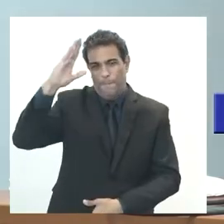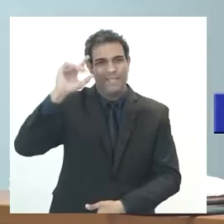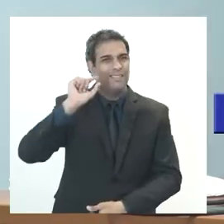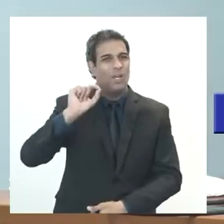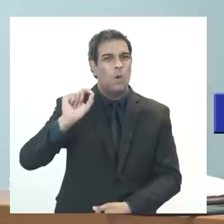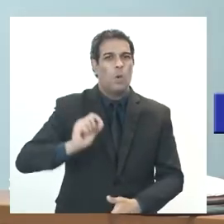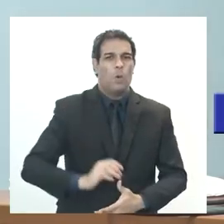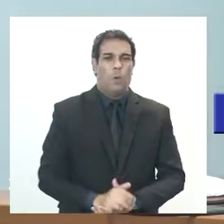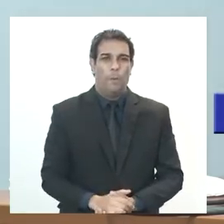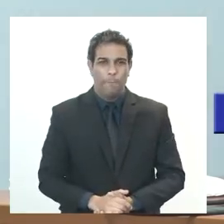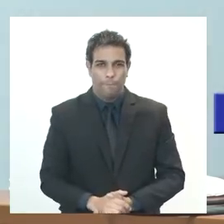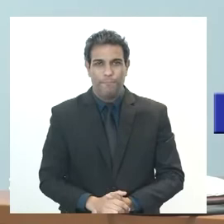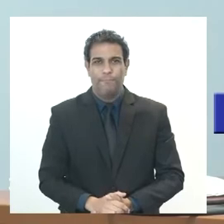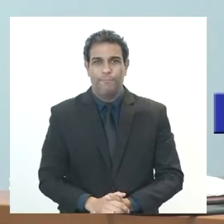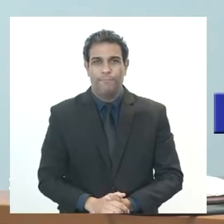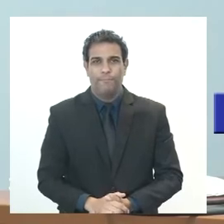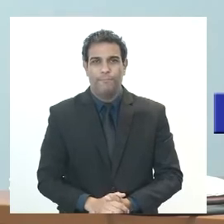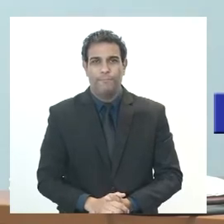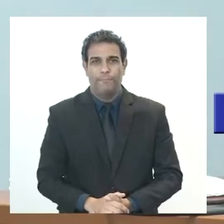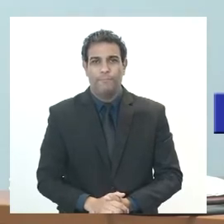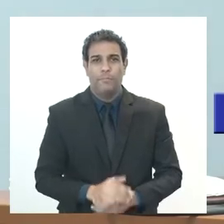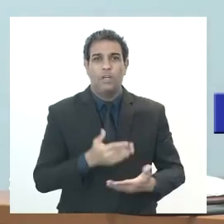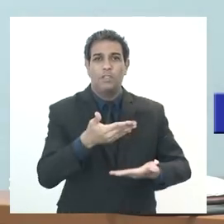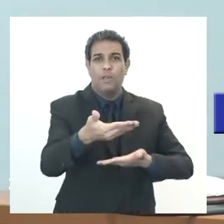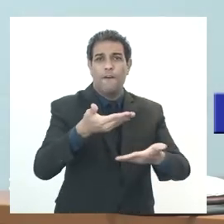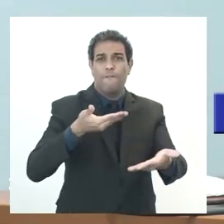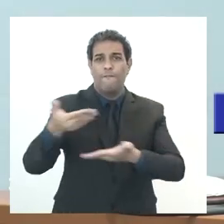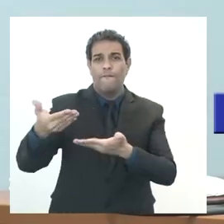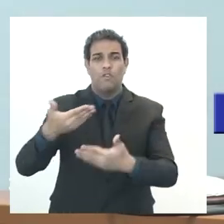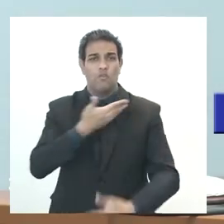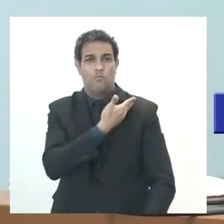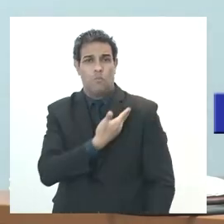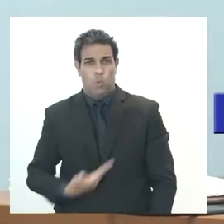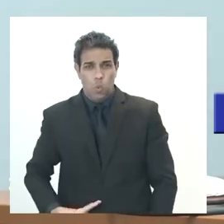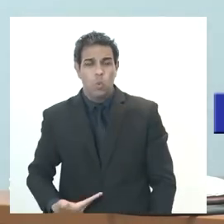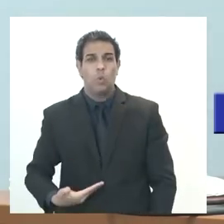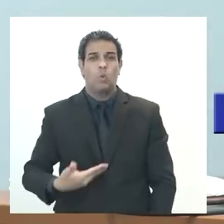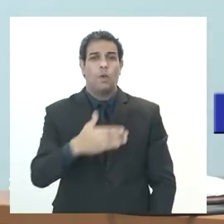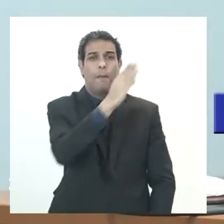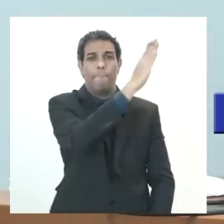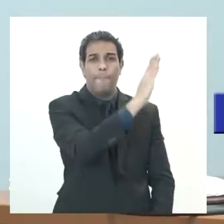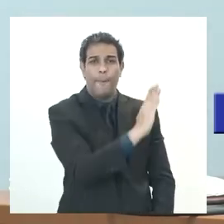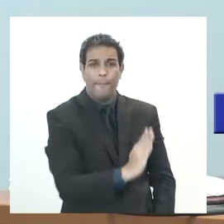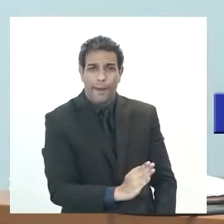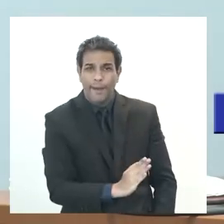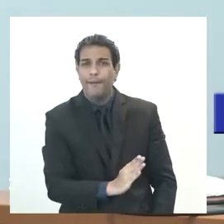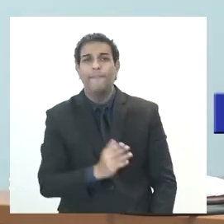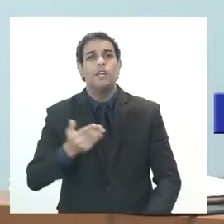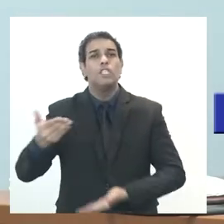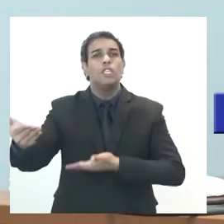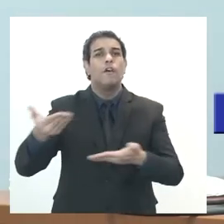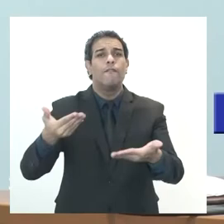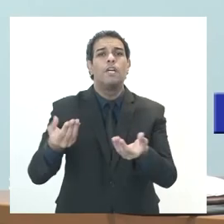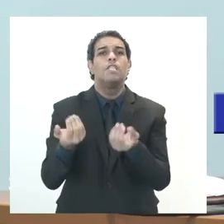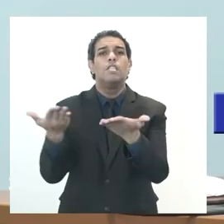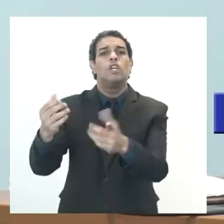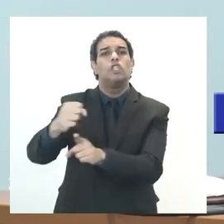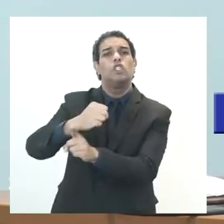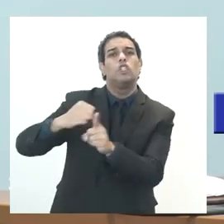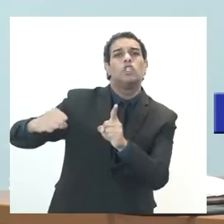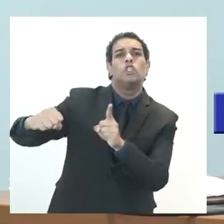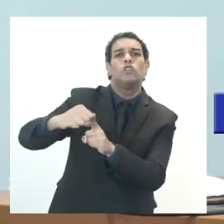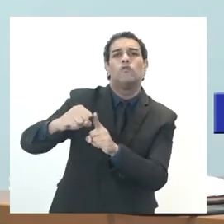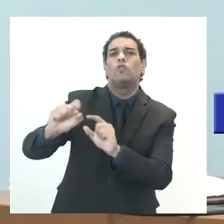que e o serviço público O Estado vai se vai prestar o serviço à sociedade de forma